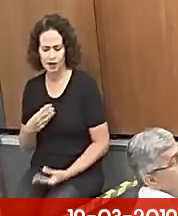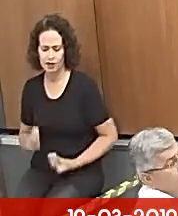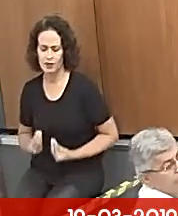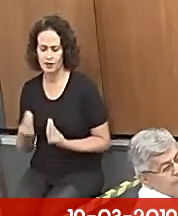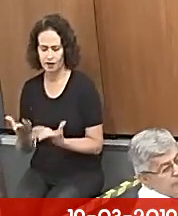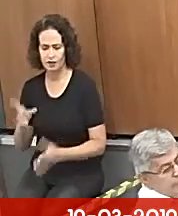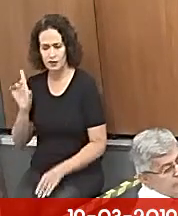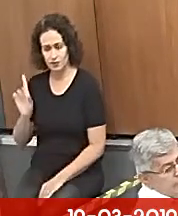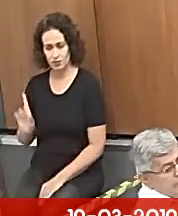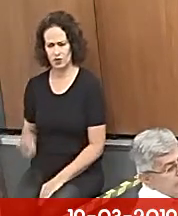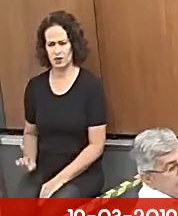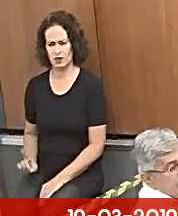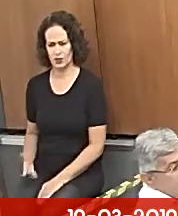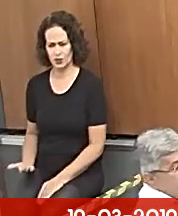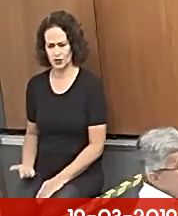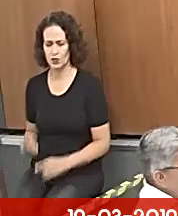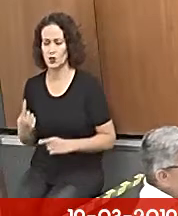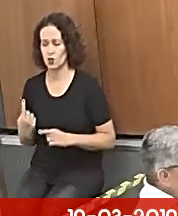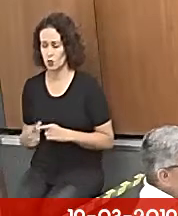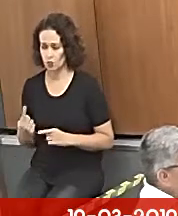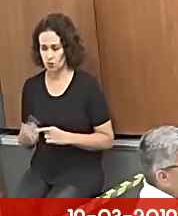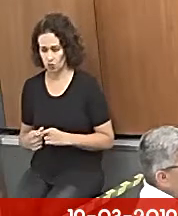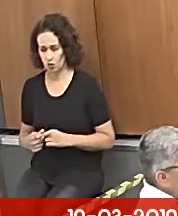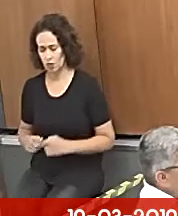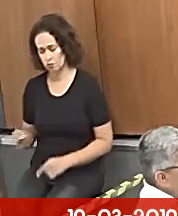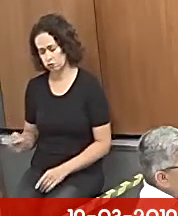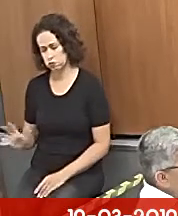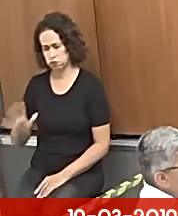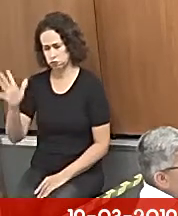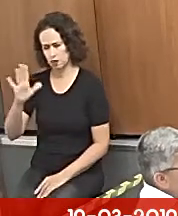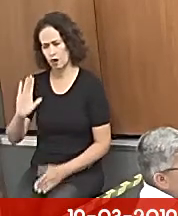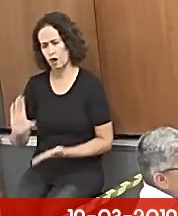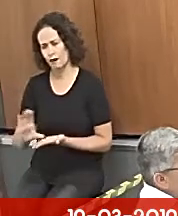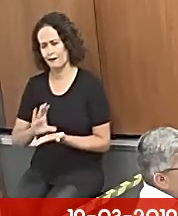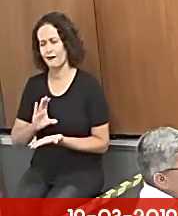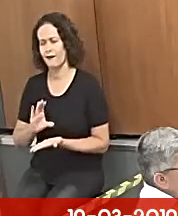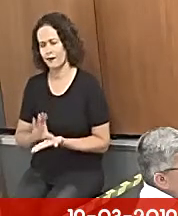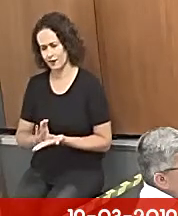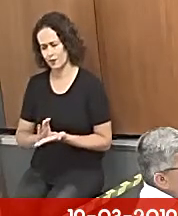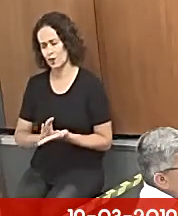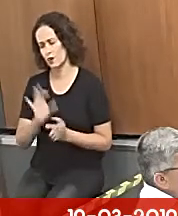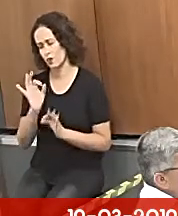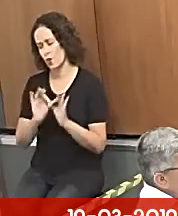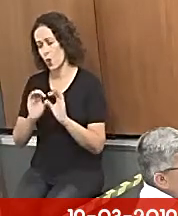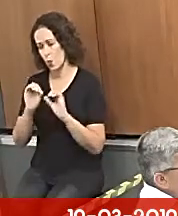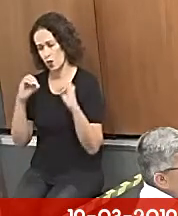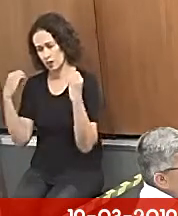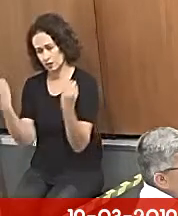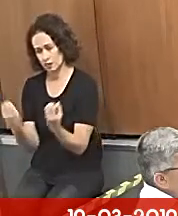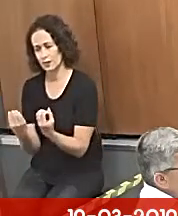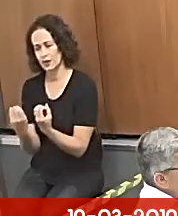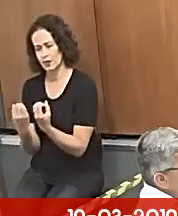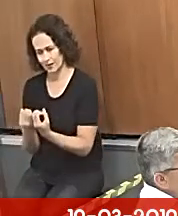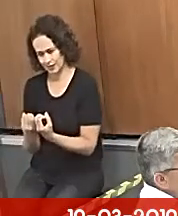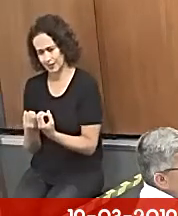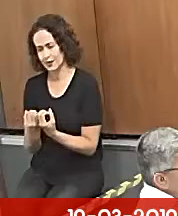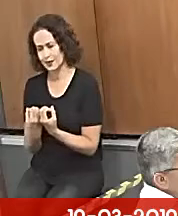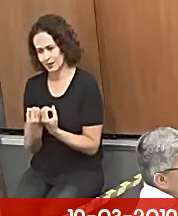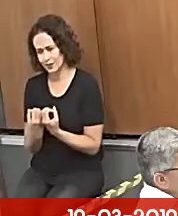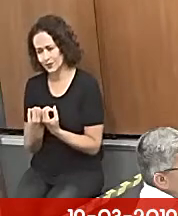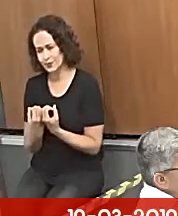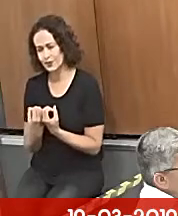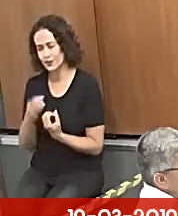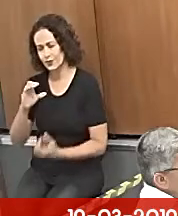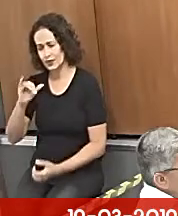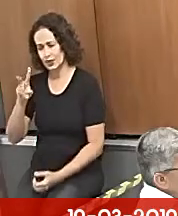esse orçamento está ficando caro demais para as organizações da sociedade civil elas estão fechando né porque